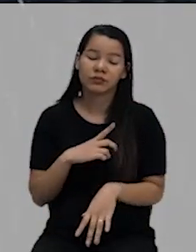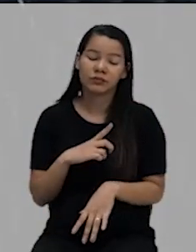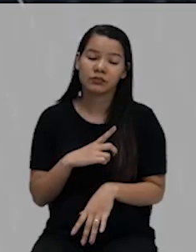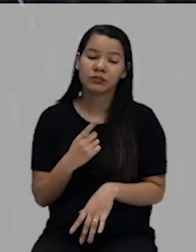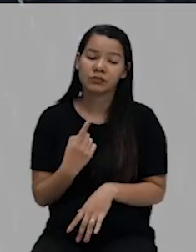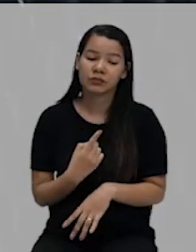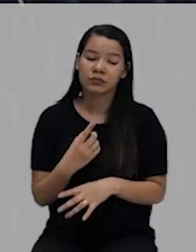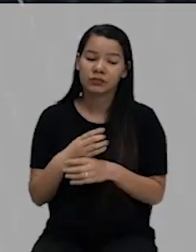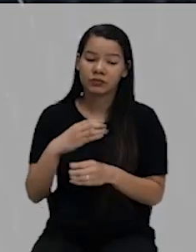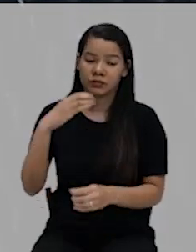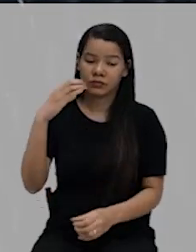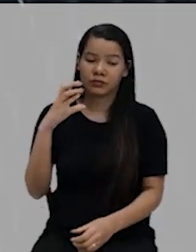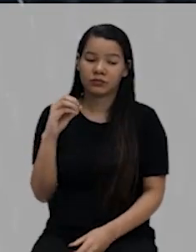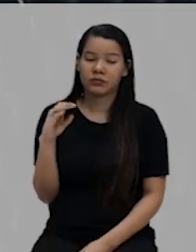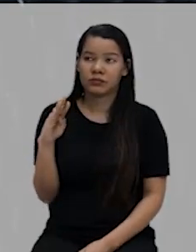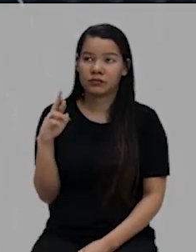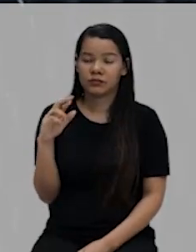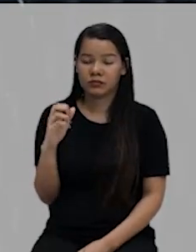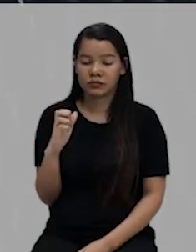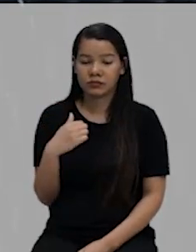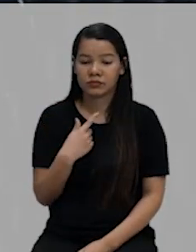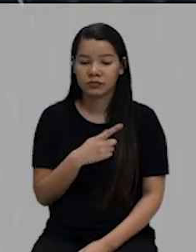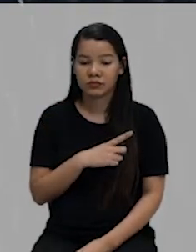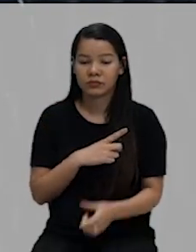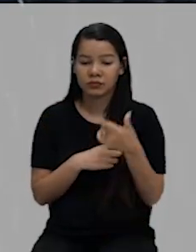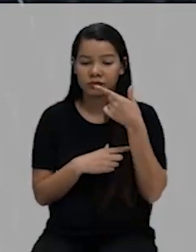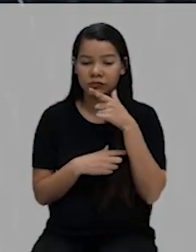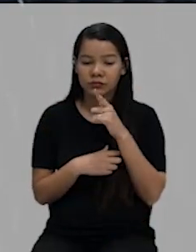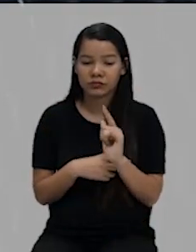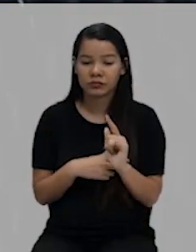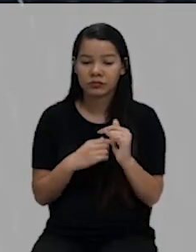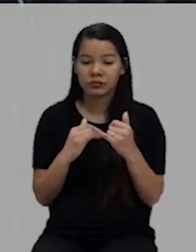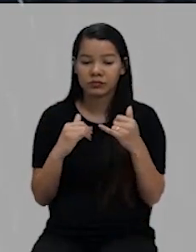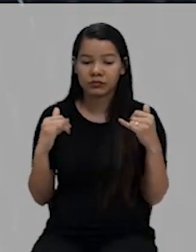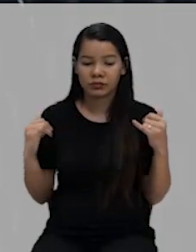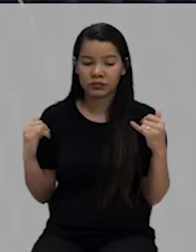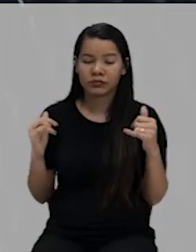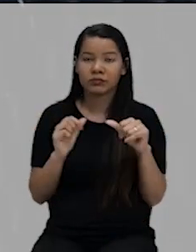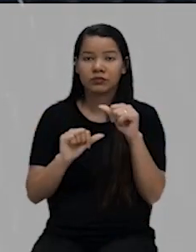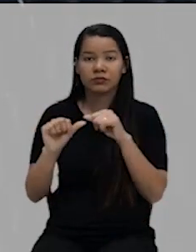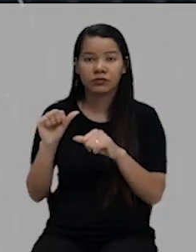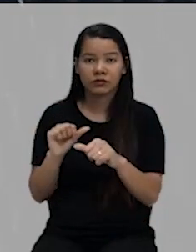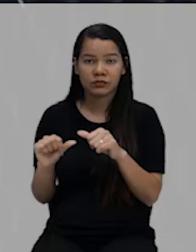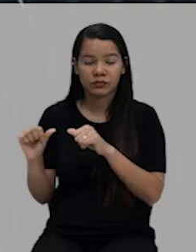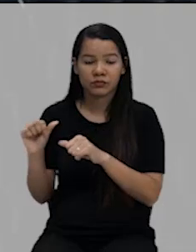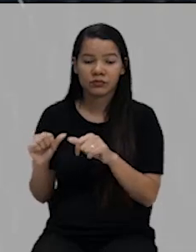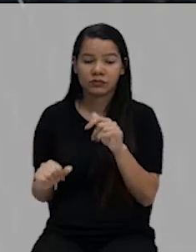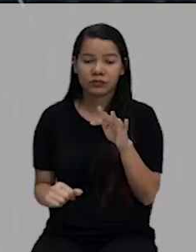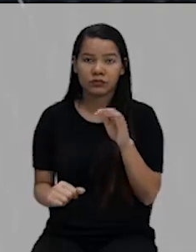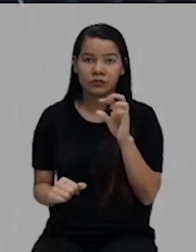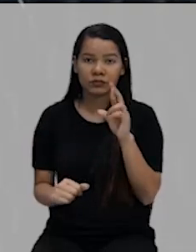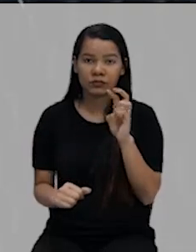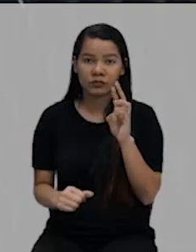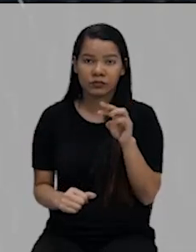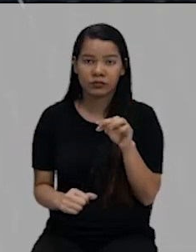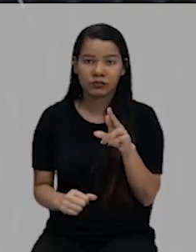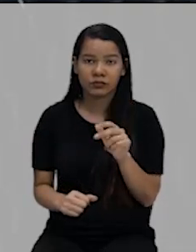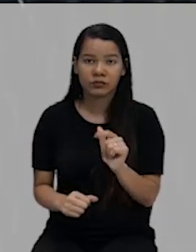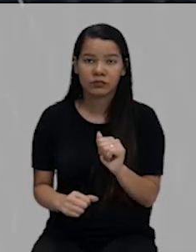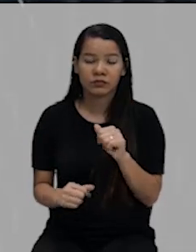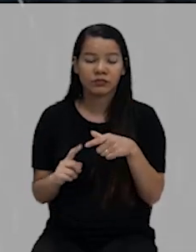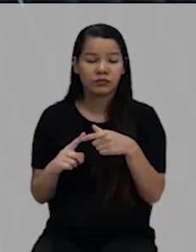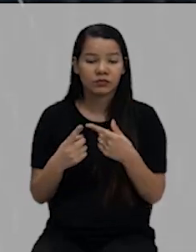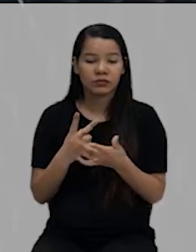processo que nós vamos obter os fios de cobre. Mudou a forma, mas continua sendo cobre.